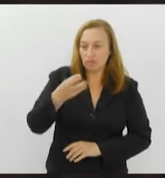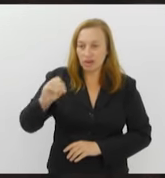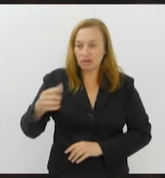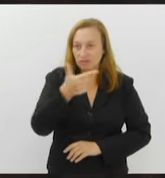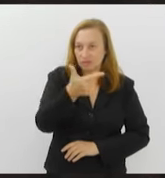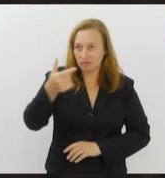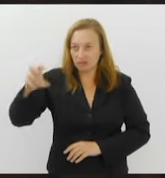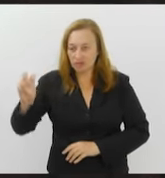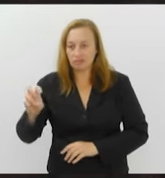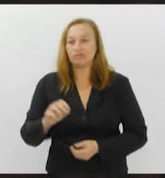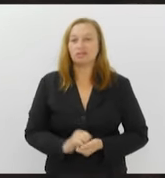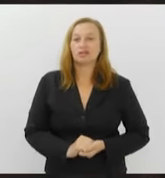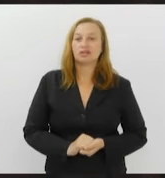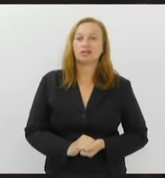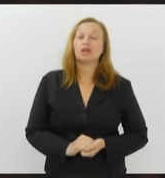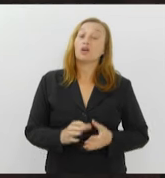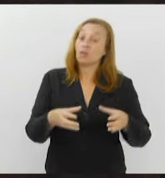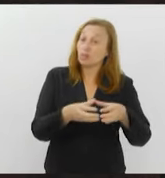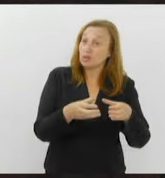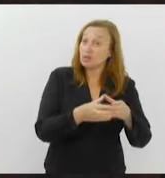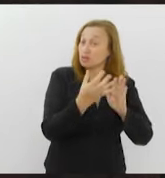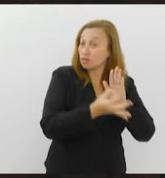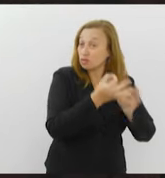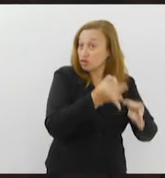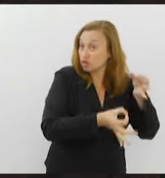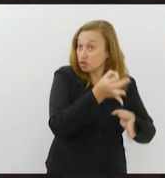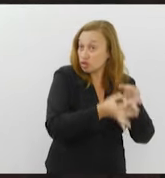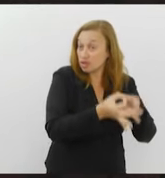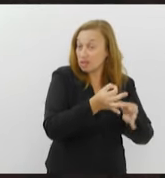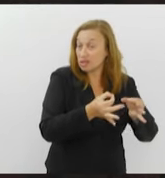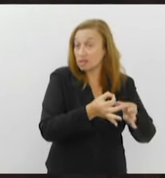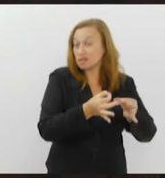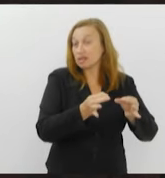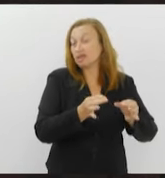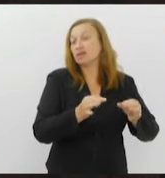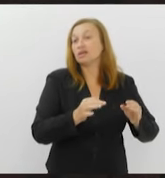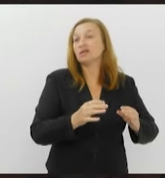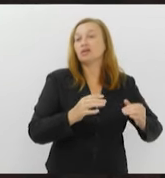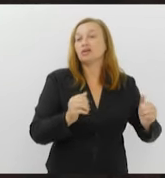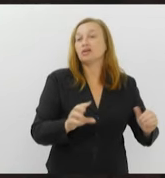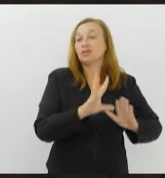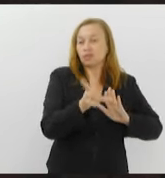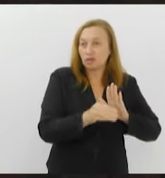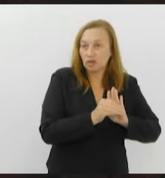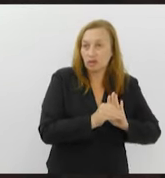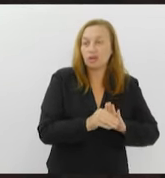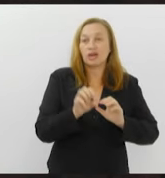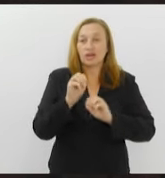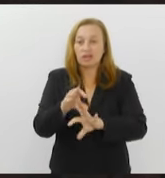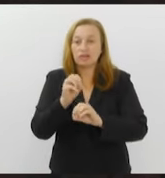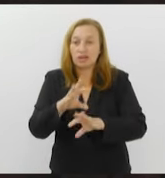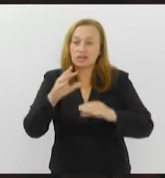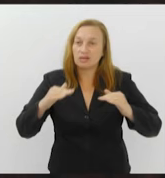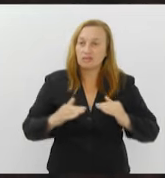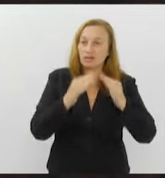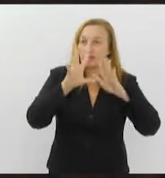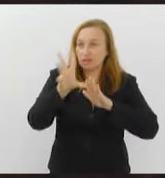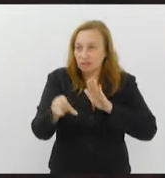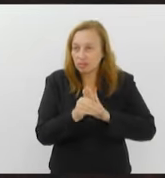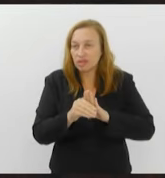2005. Pareceres das comissões Constituição e Justiça pela legalidade com emenda e de educação favorável com